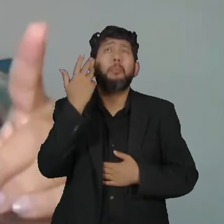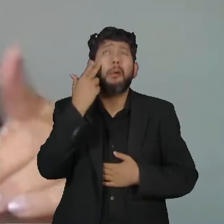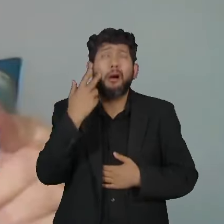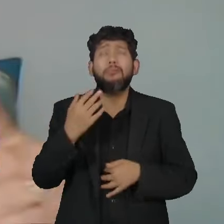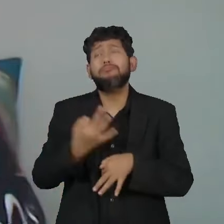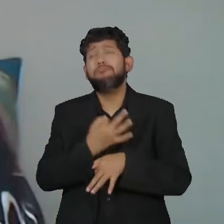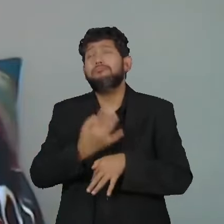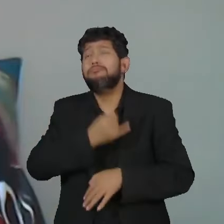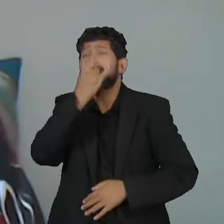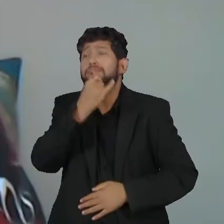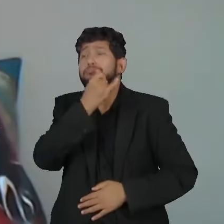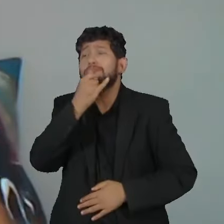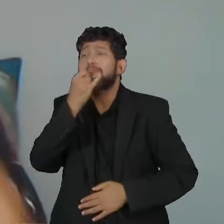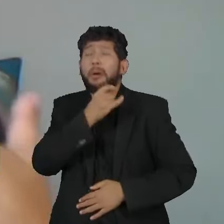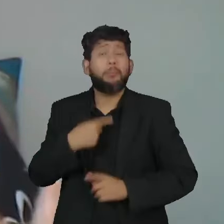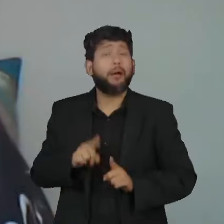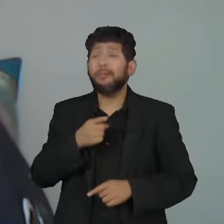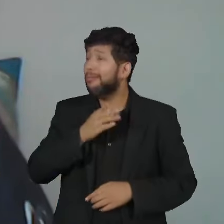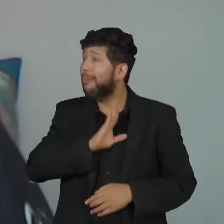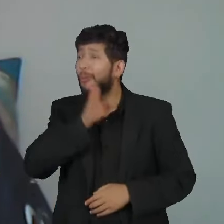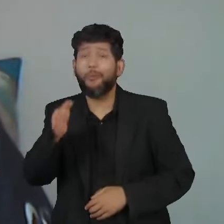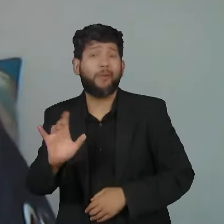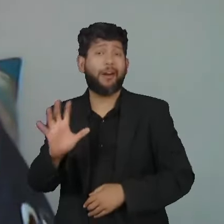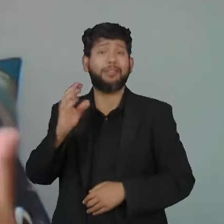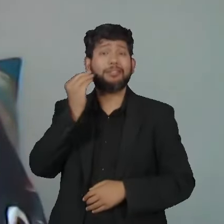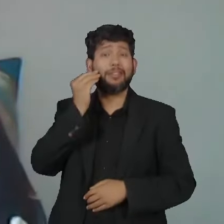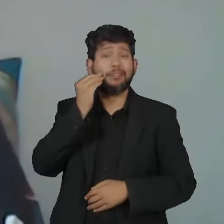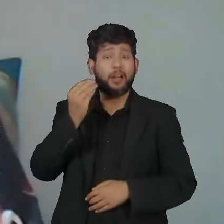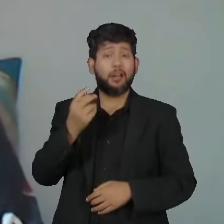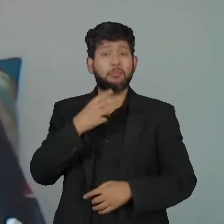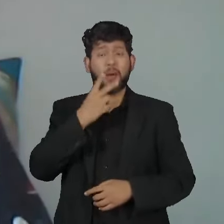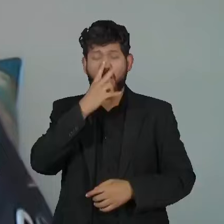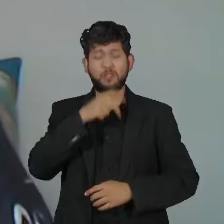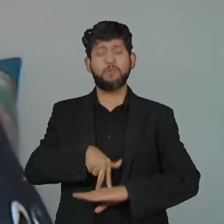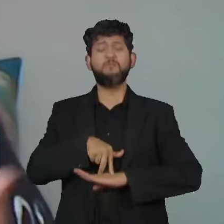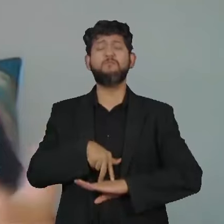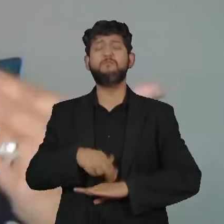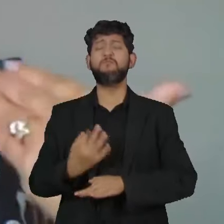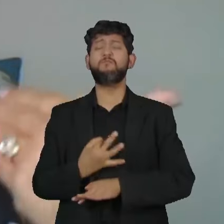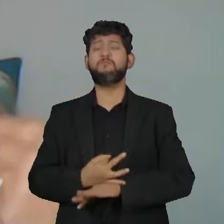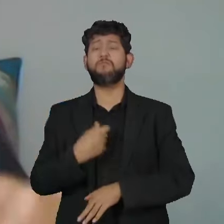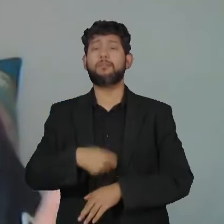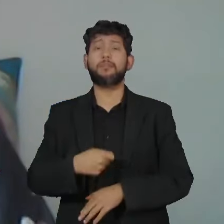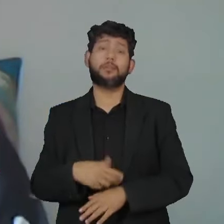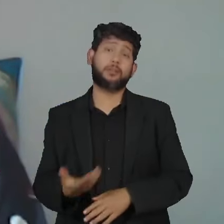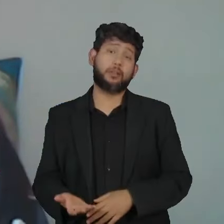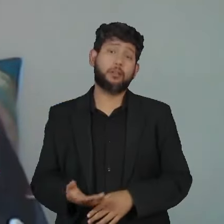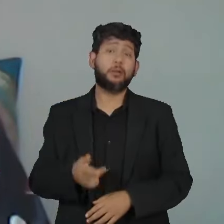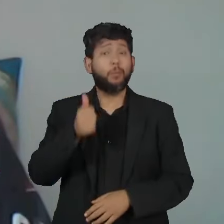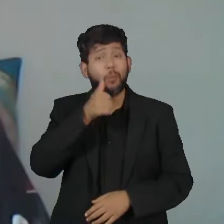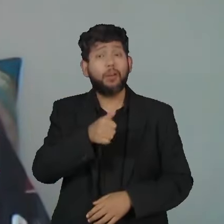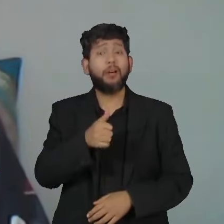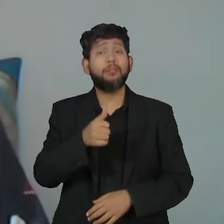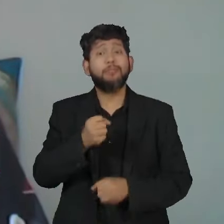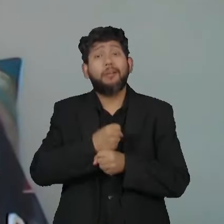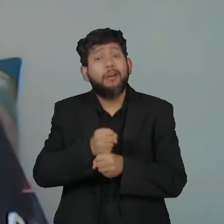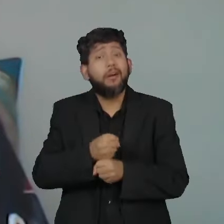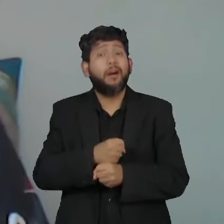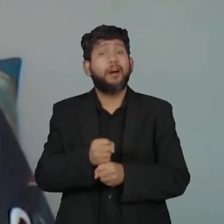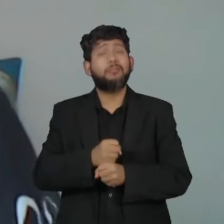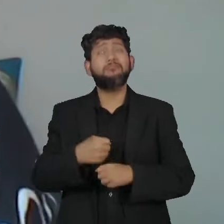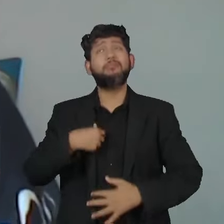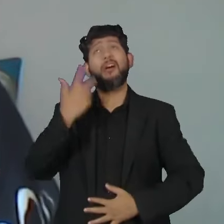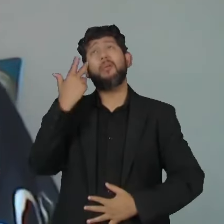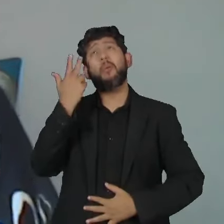seja normal e que ela não pode fraquejar. E talvez por isso muitas levem anos achando que